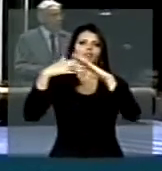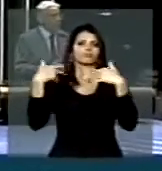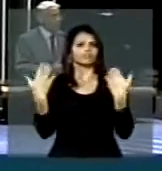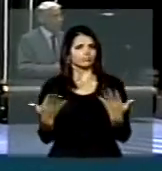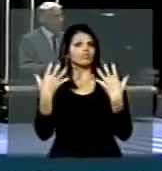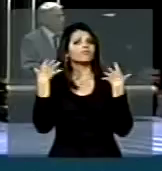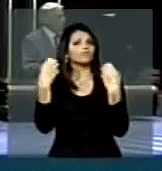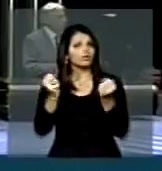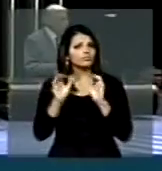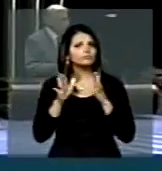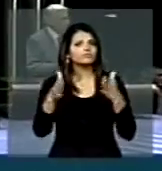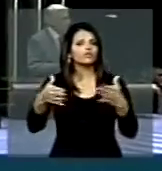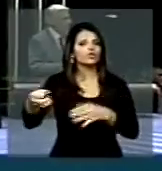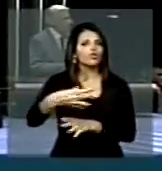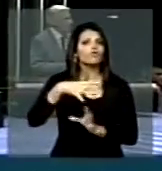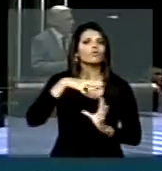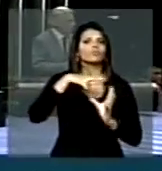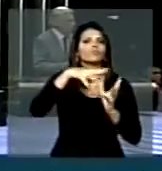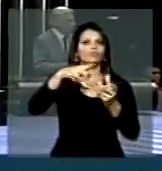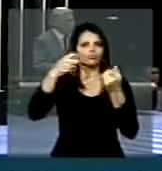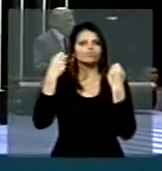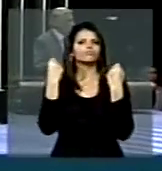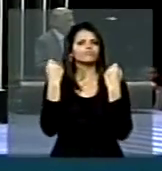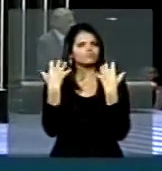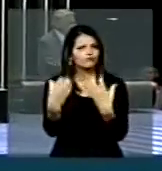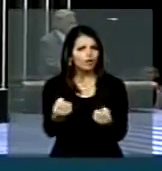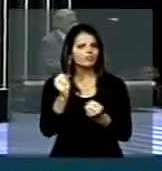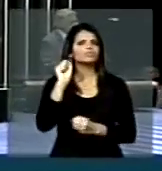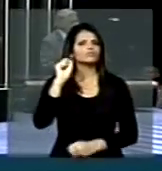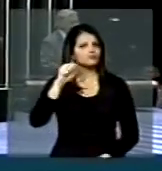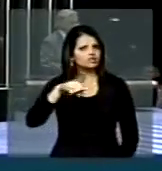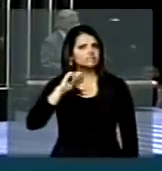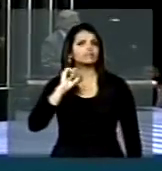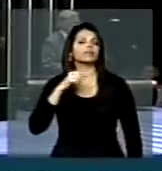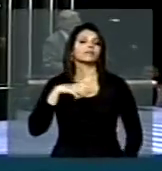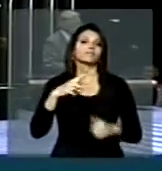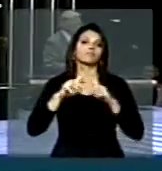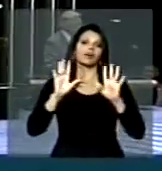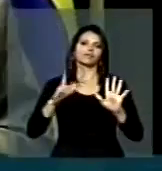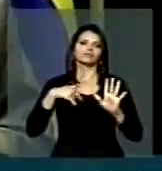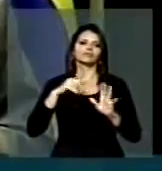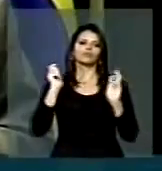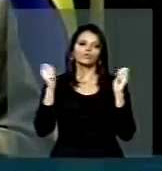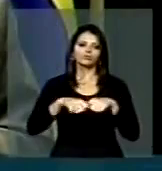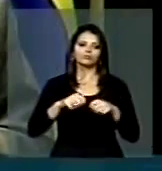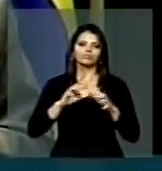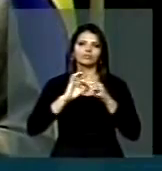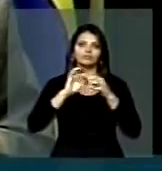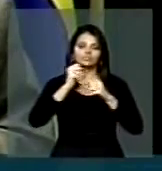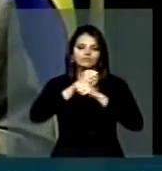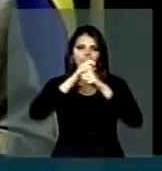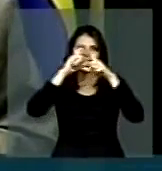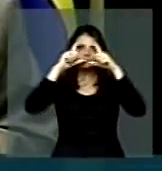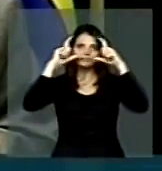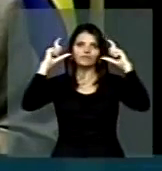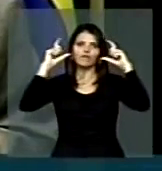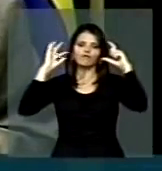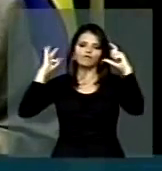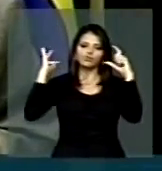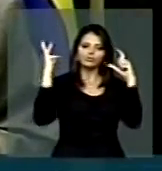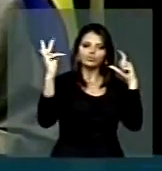Vamos fazer parte desse novo mundo, sim. Temos todas as condições para avançar mais nele, mas temos que abrir nossos olhos. A